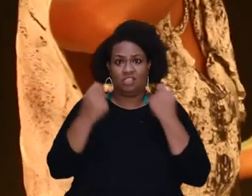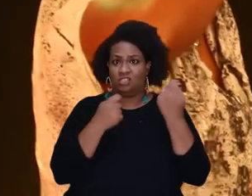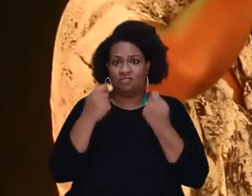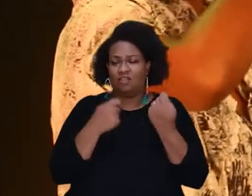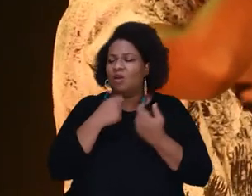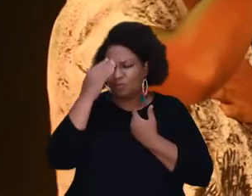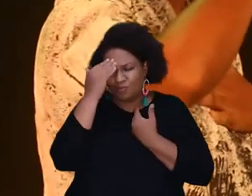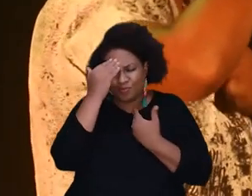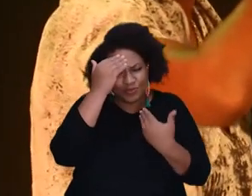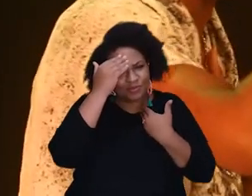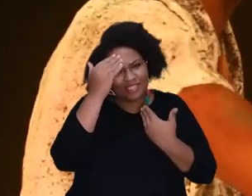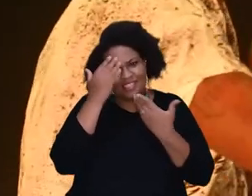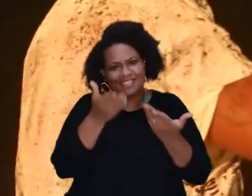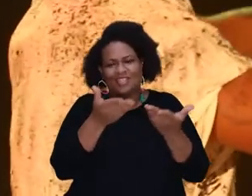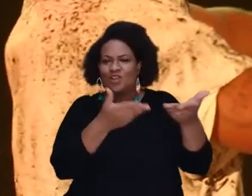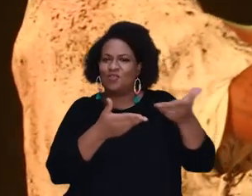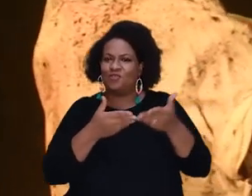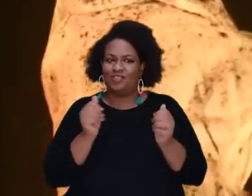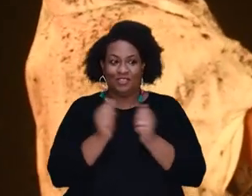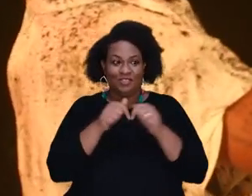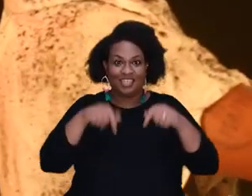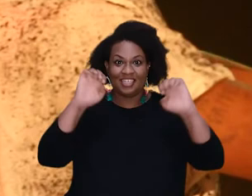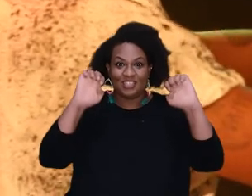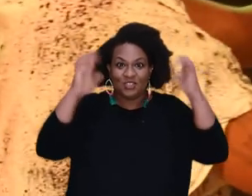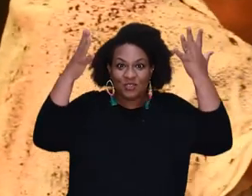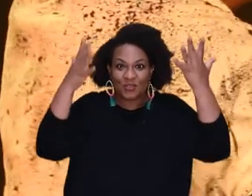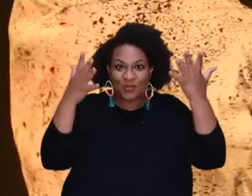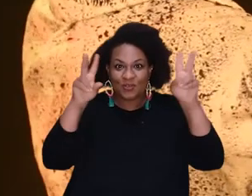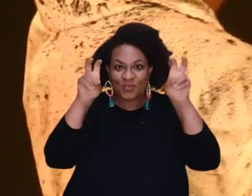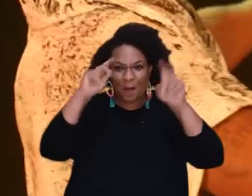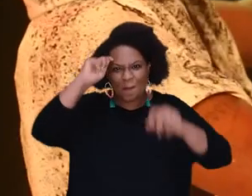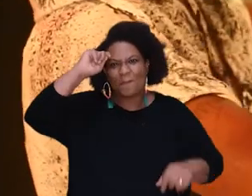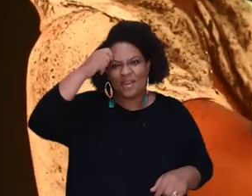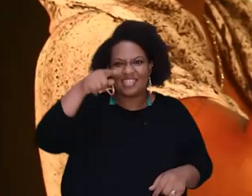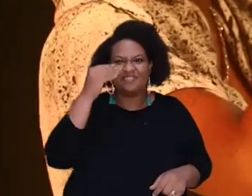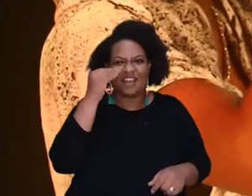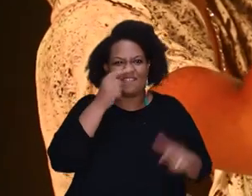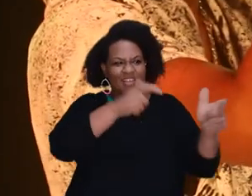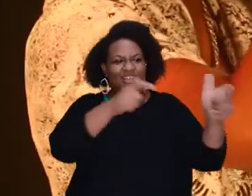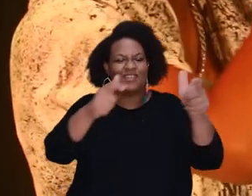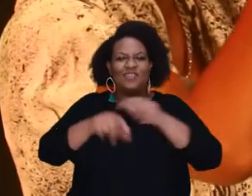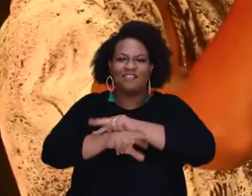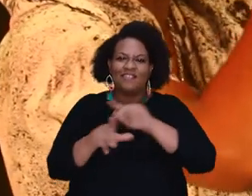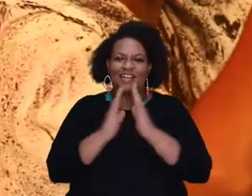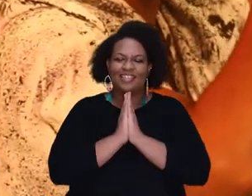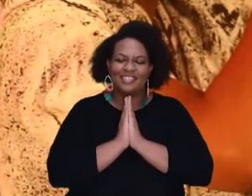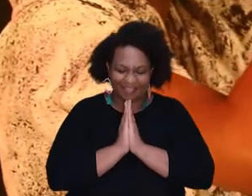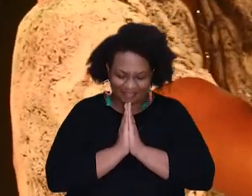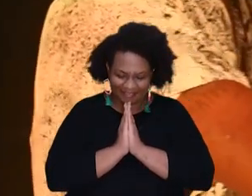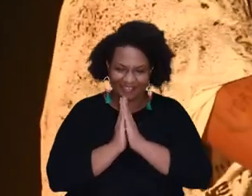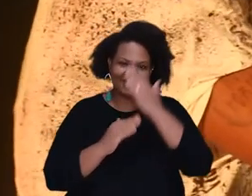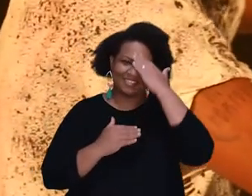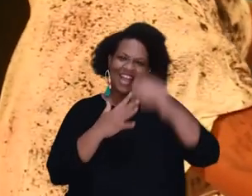nesse festival. Coco Zumbi, muito obrigada, Isa, pelo convite, fazer parte desse espetáculo Coisa de Preta que vocês ainda vão ver em vários